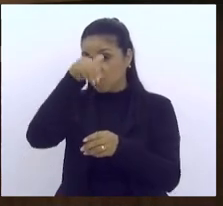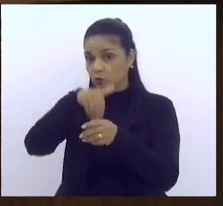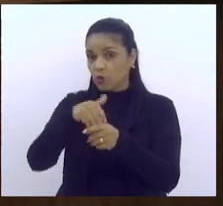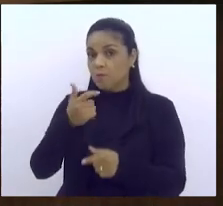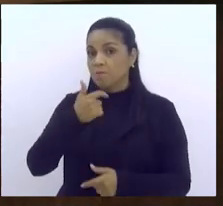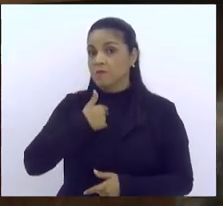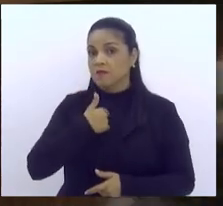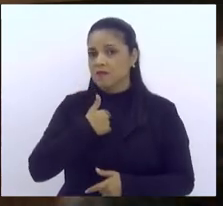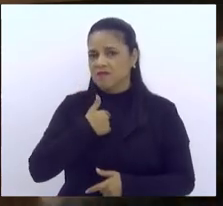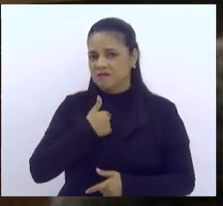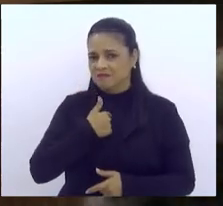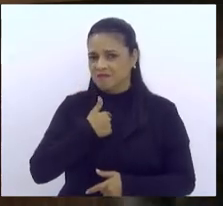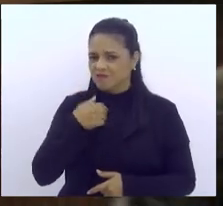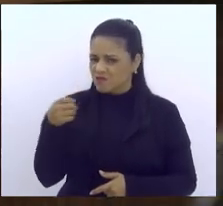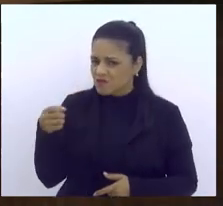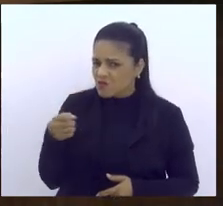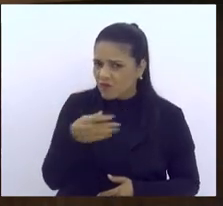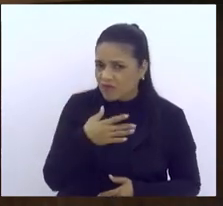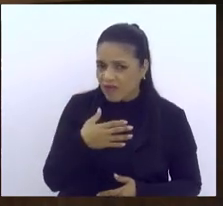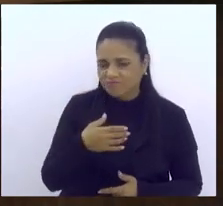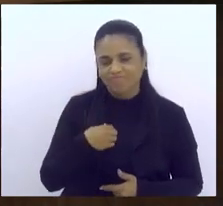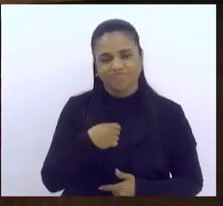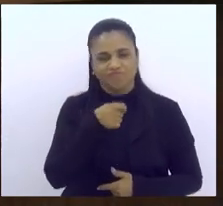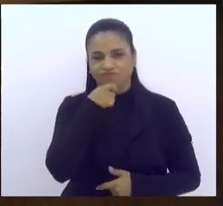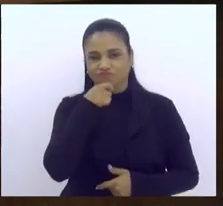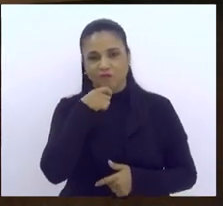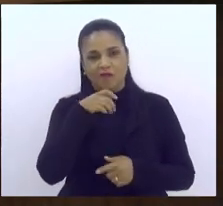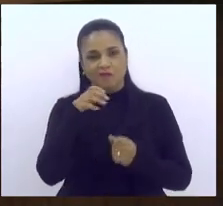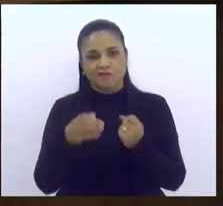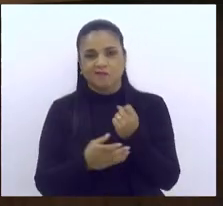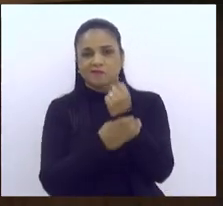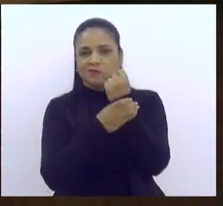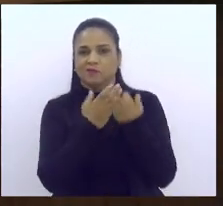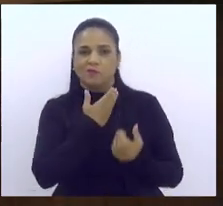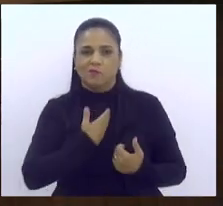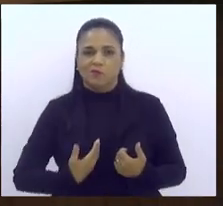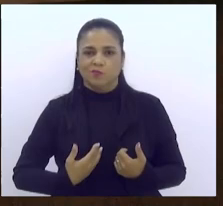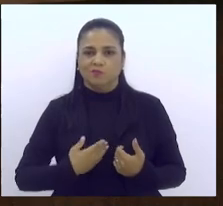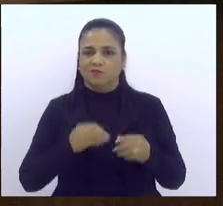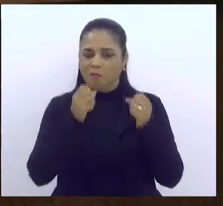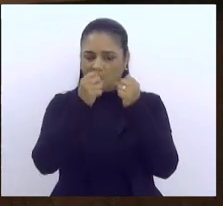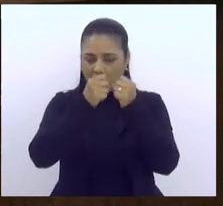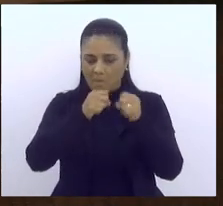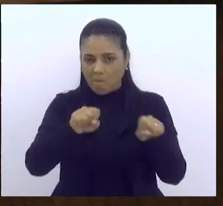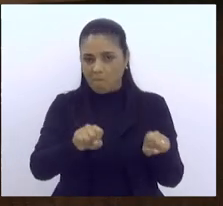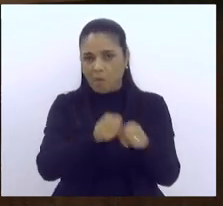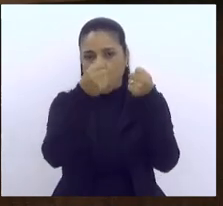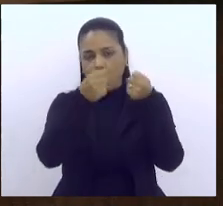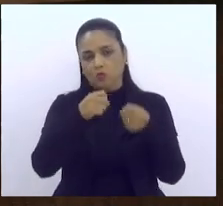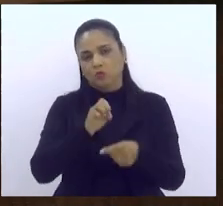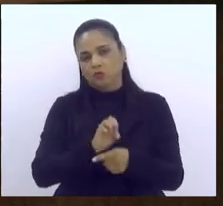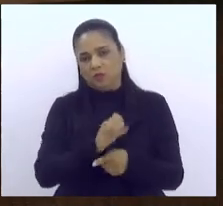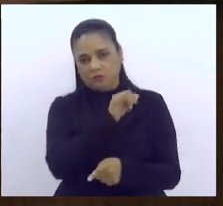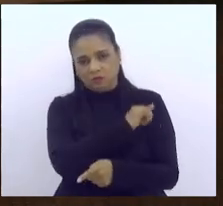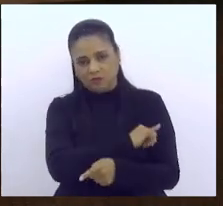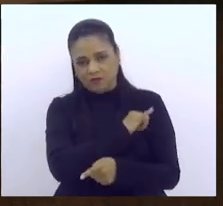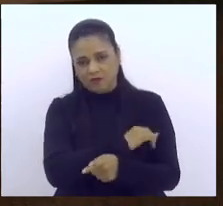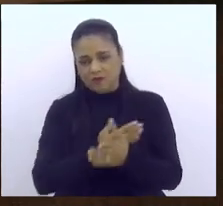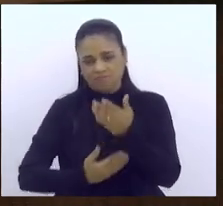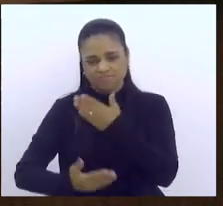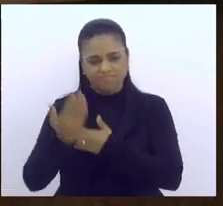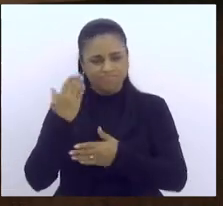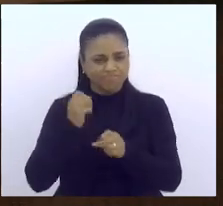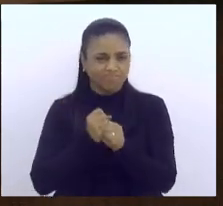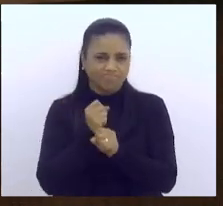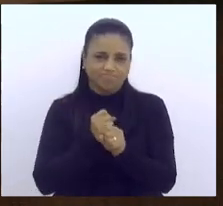para ninguém que a segurança pública do Rio está falida há muito tempo. A verdade é essa, a segurança